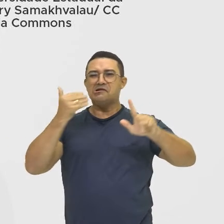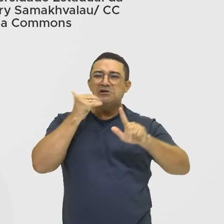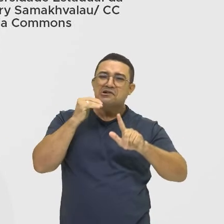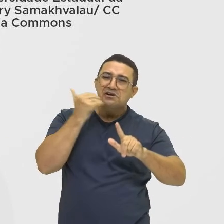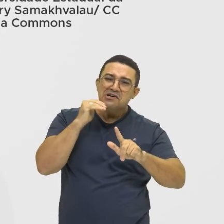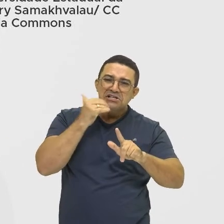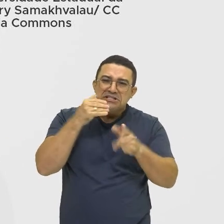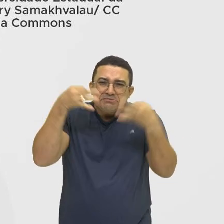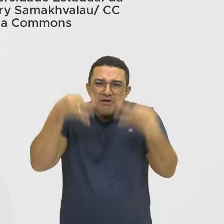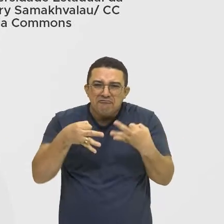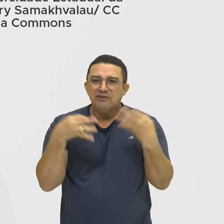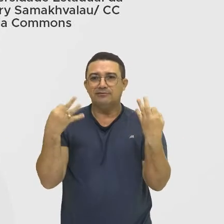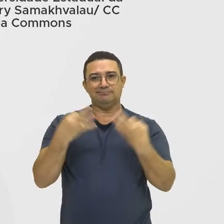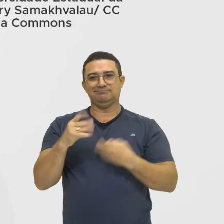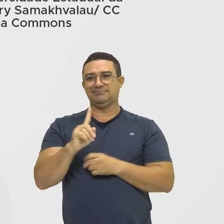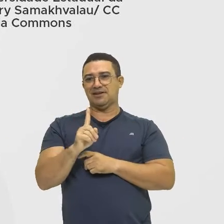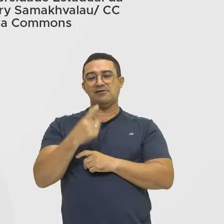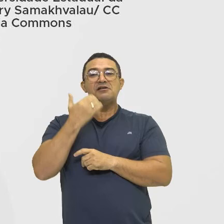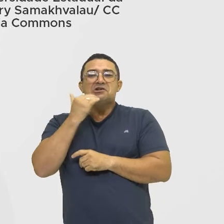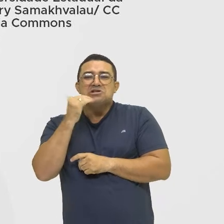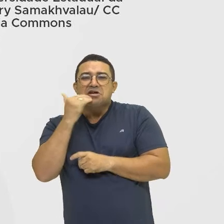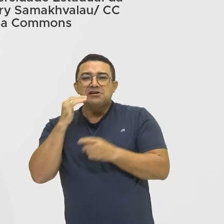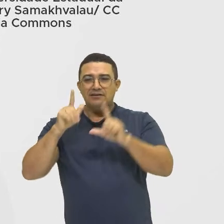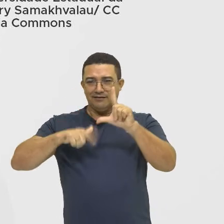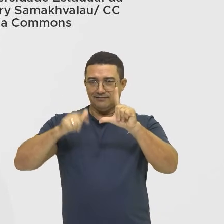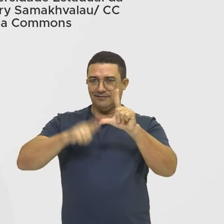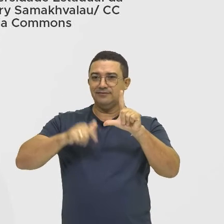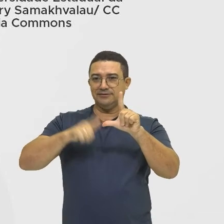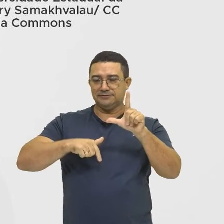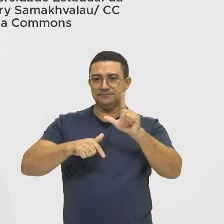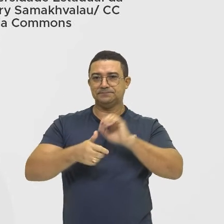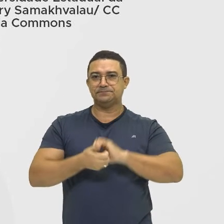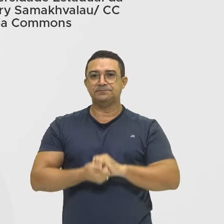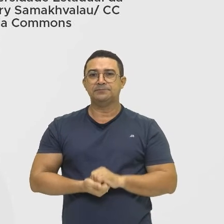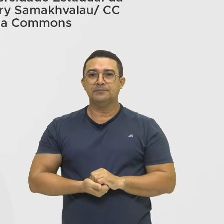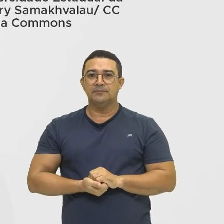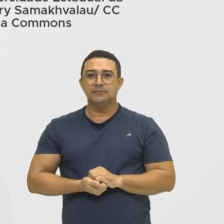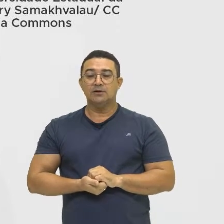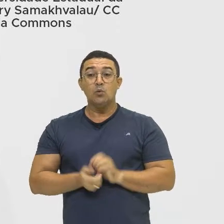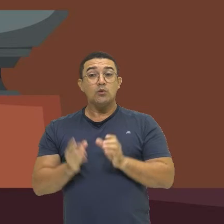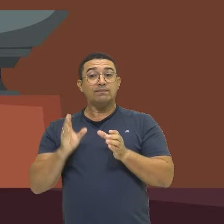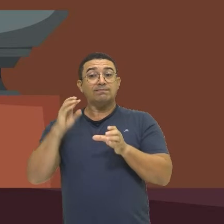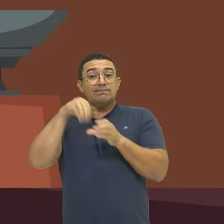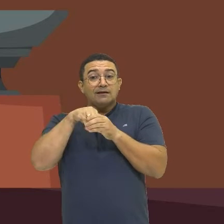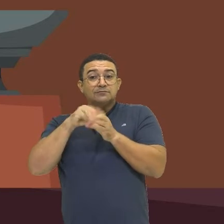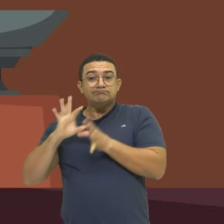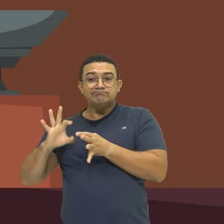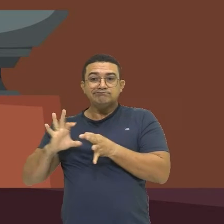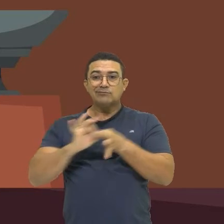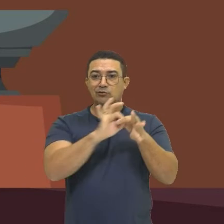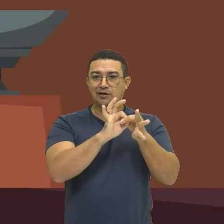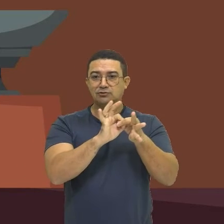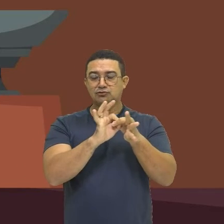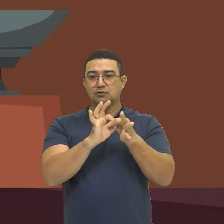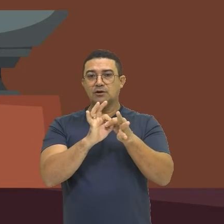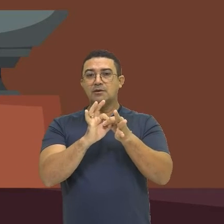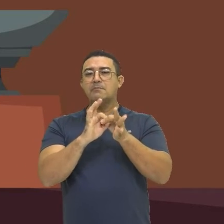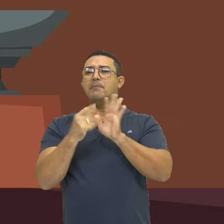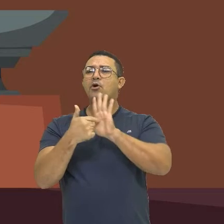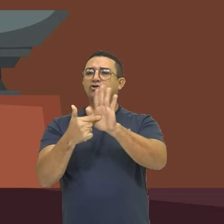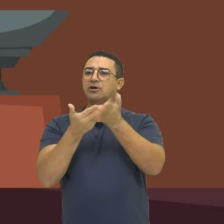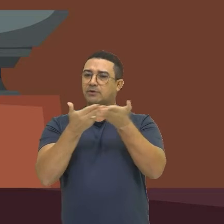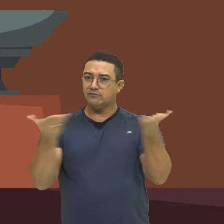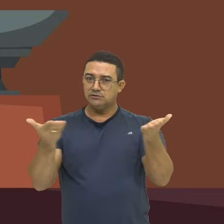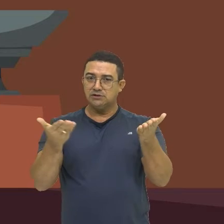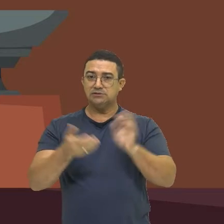certo? E aí, dentro desse contexto, eu trouxe para vocês aqui, mais uma vez, para fixar,